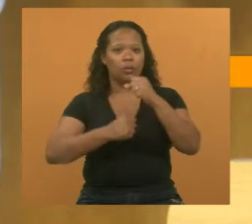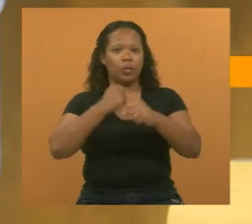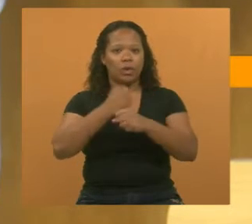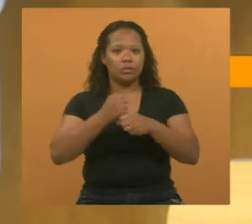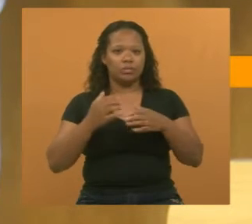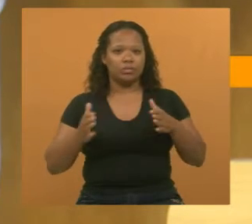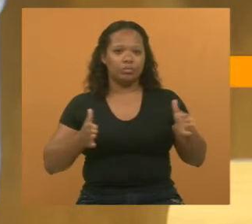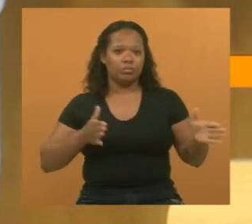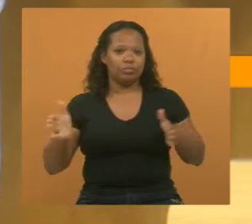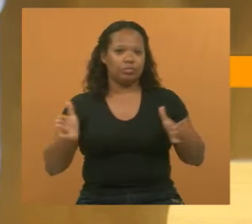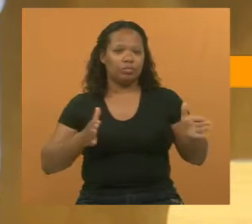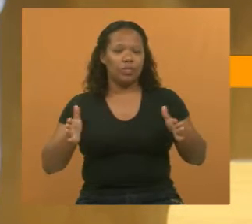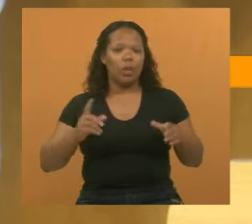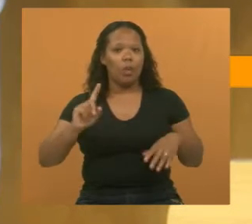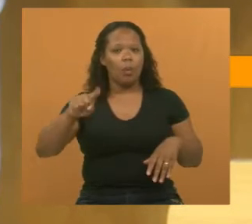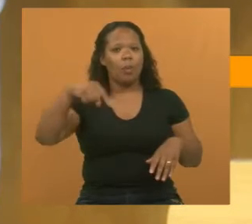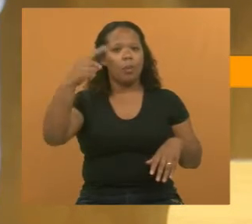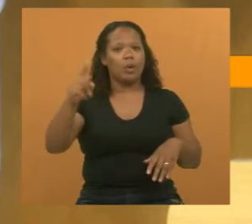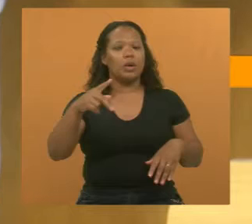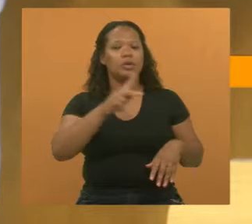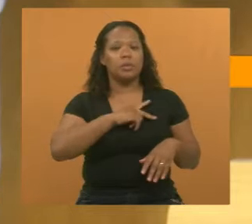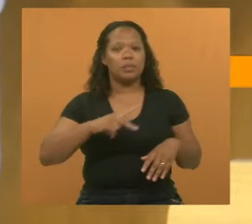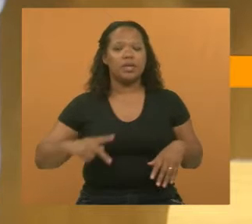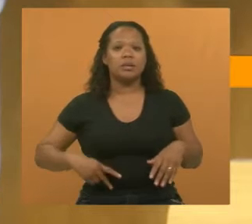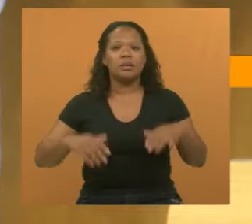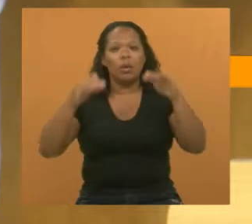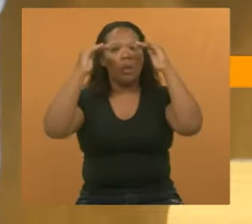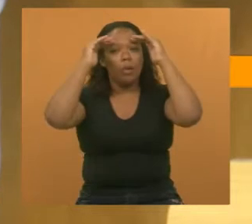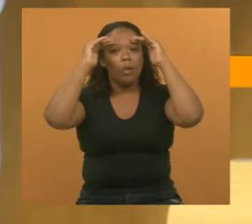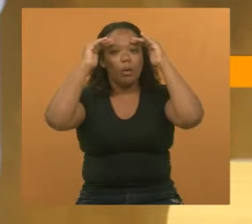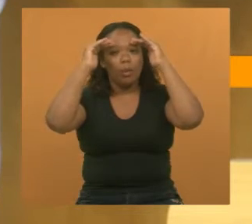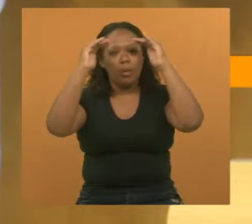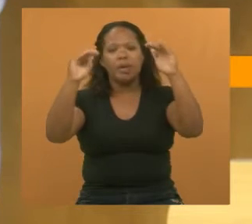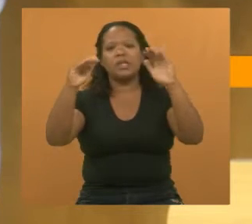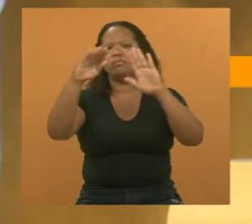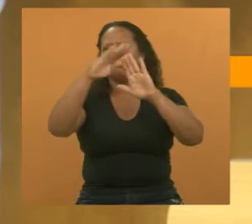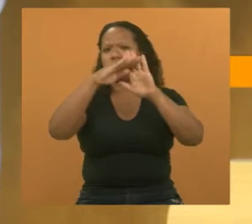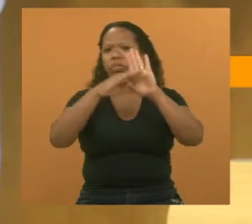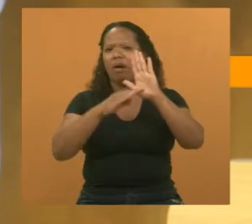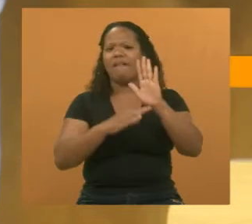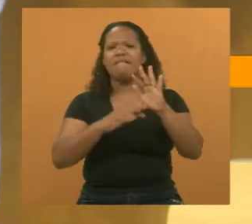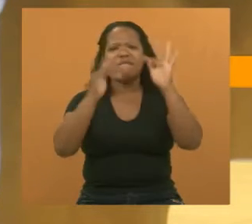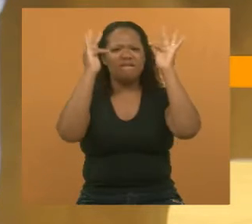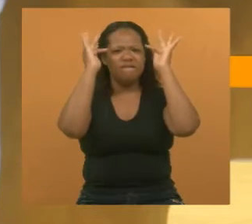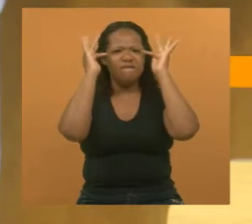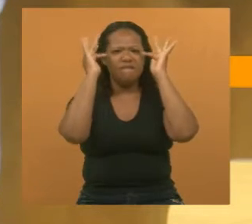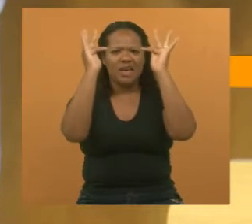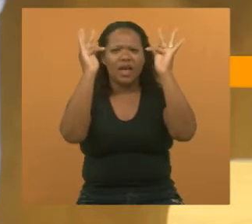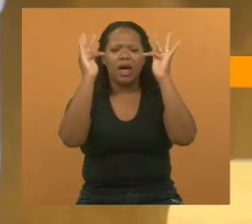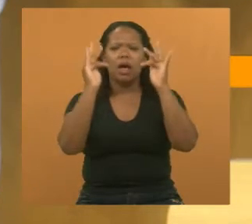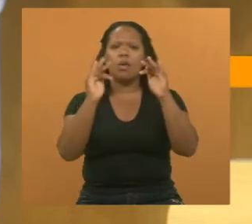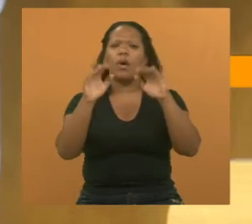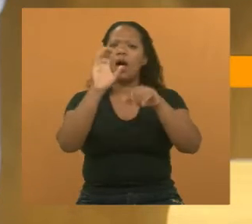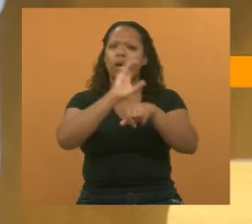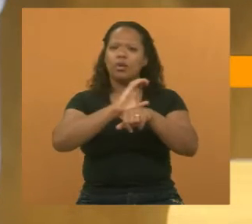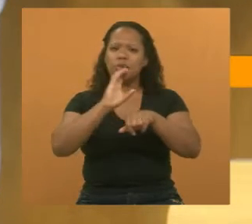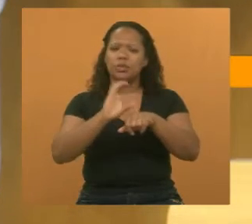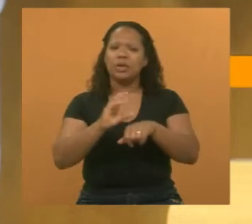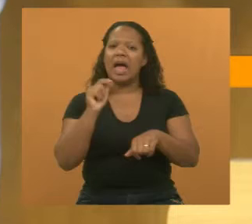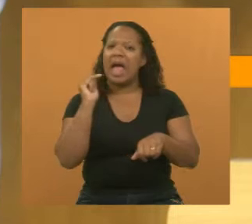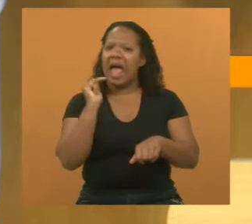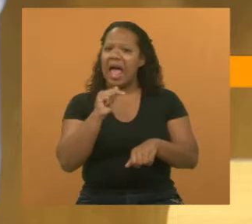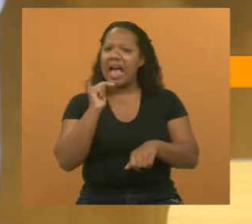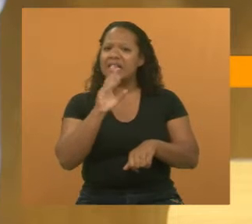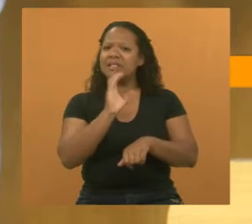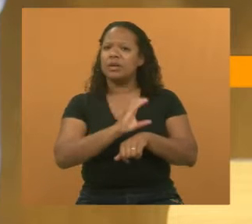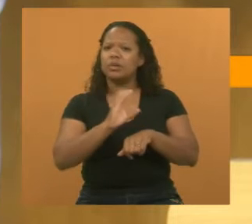o próximo presidente cumpra integral e fielmente a Constituição. E é essa mesma Constituição